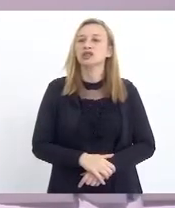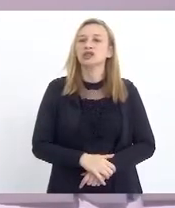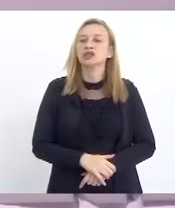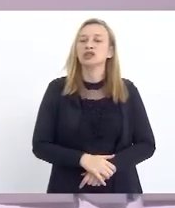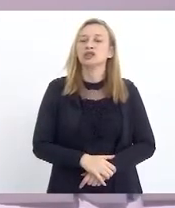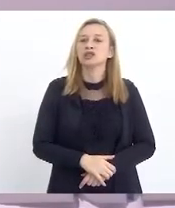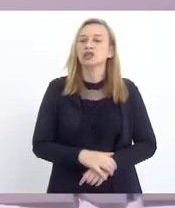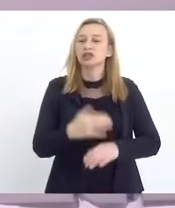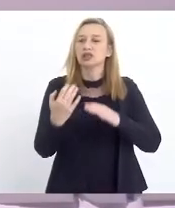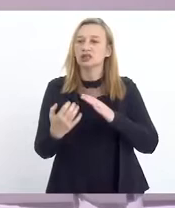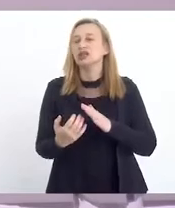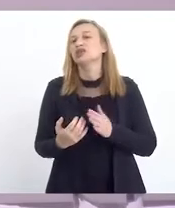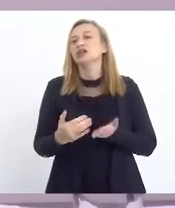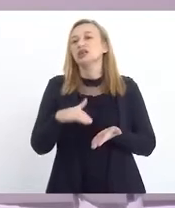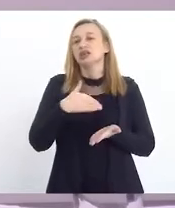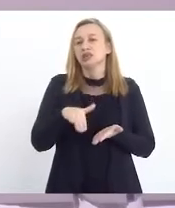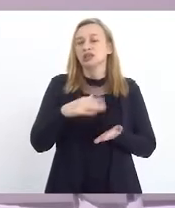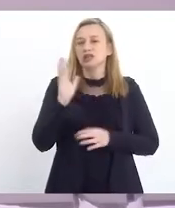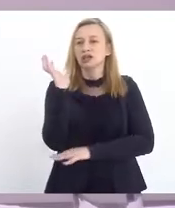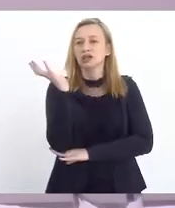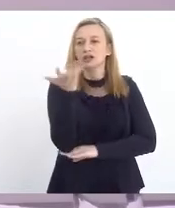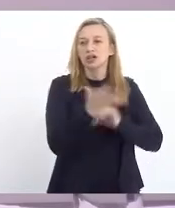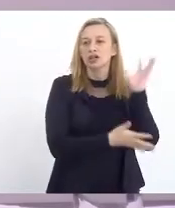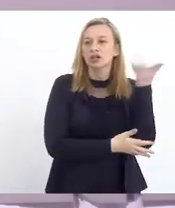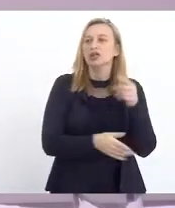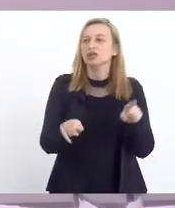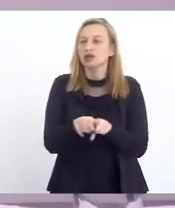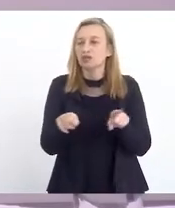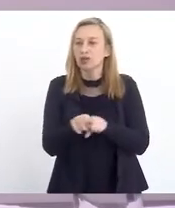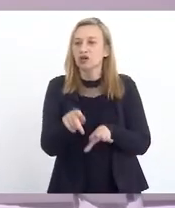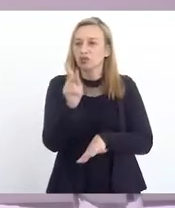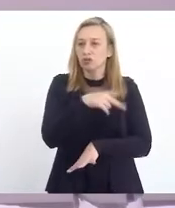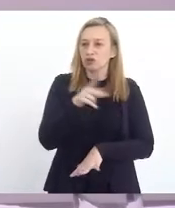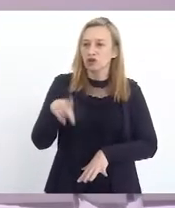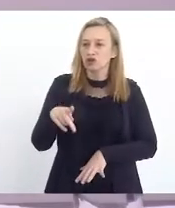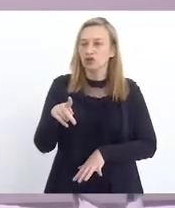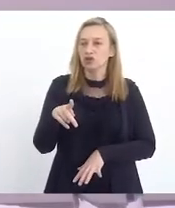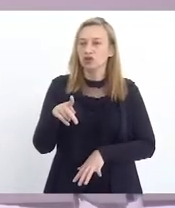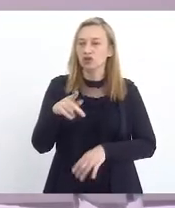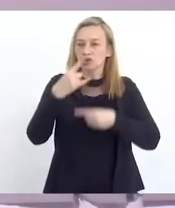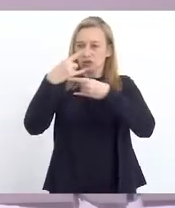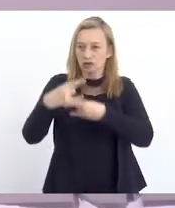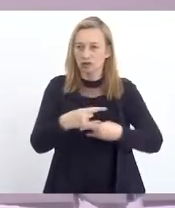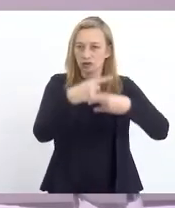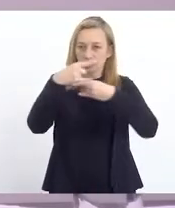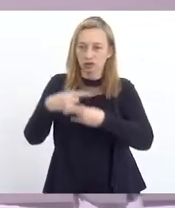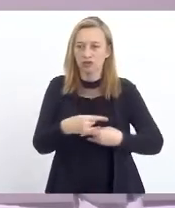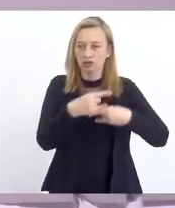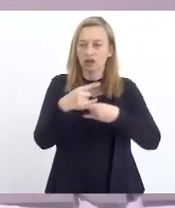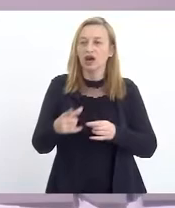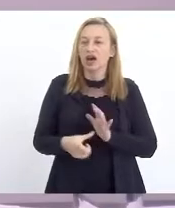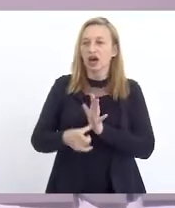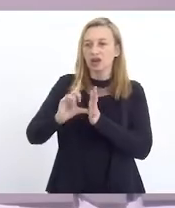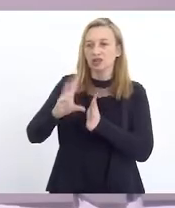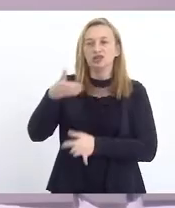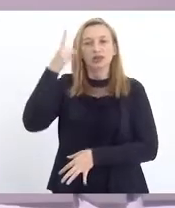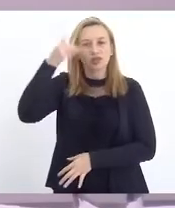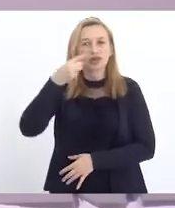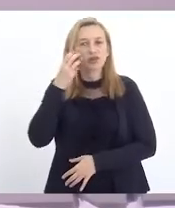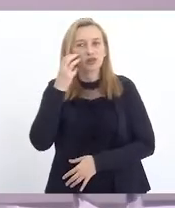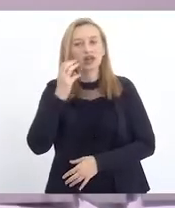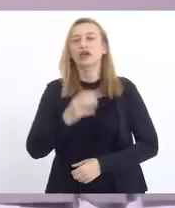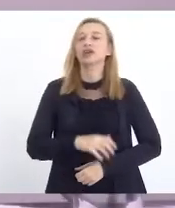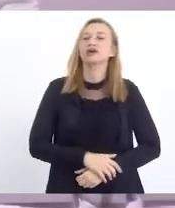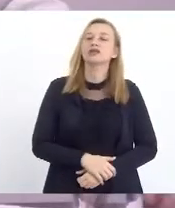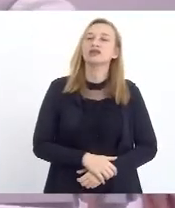Meio Ambiente, e o professor Adac, que está por via Zoom. Isso. Mas antes de passar a palavra para o deputado Valdé